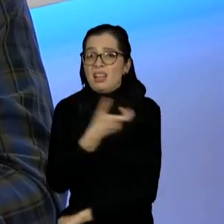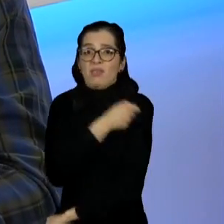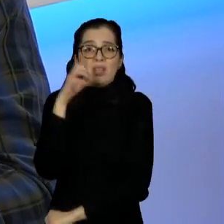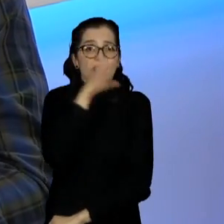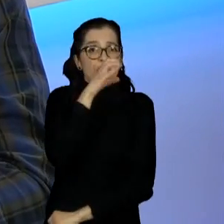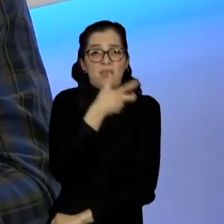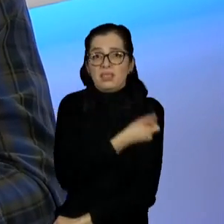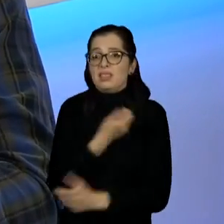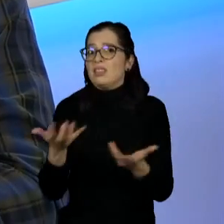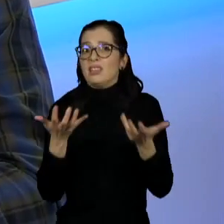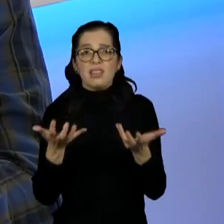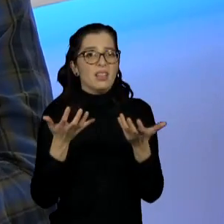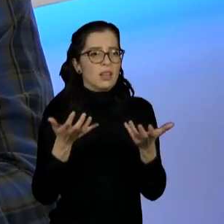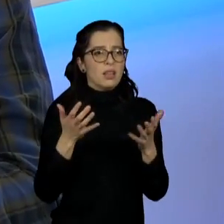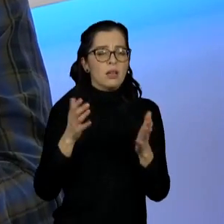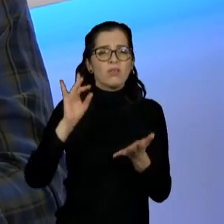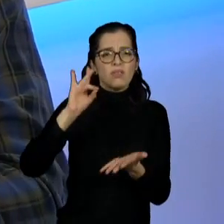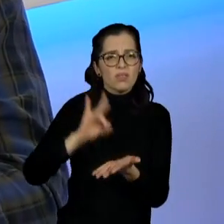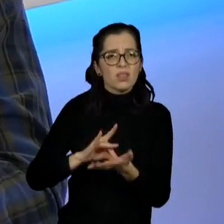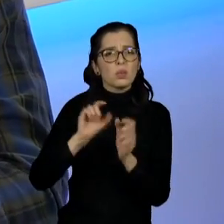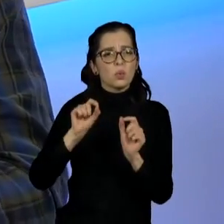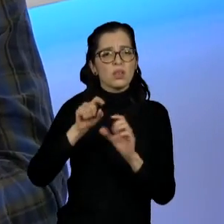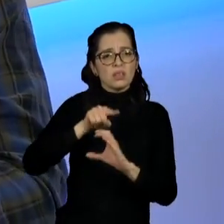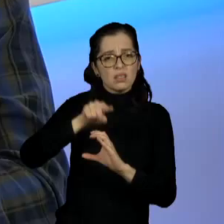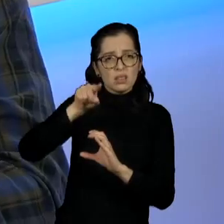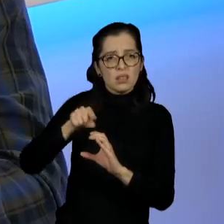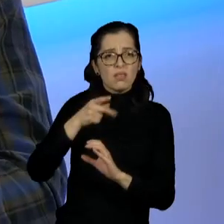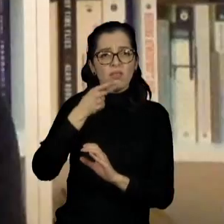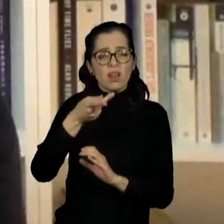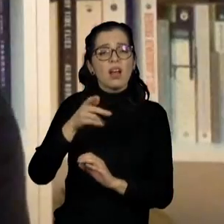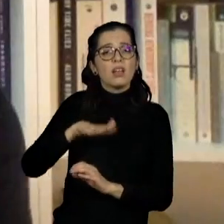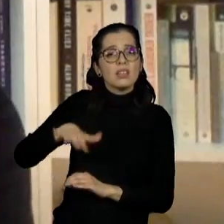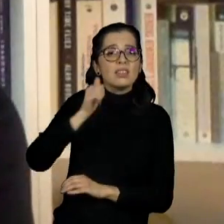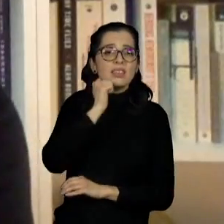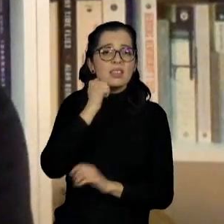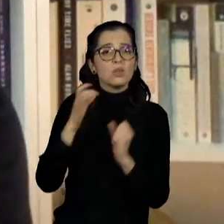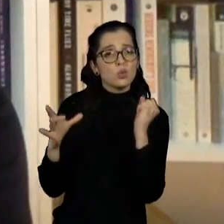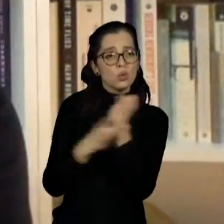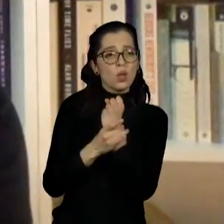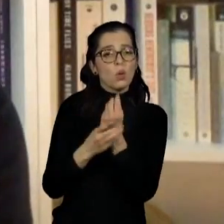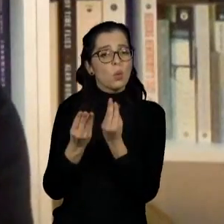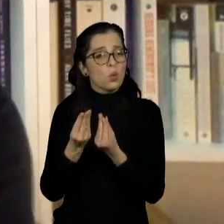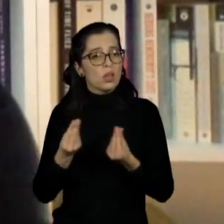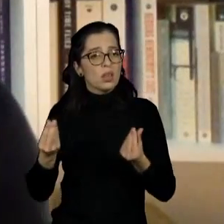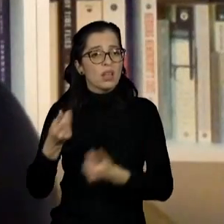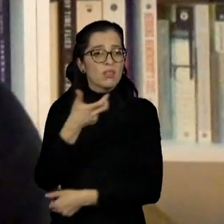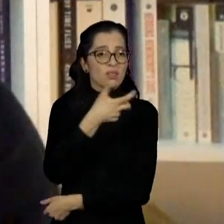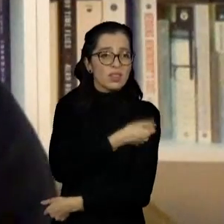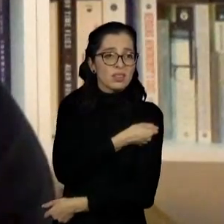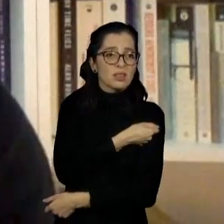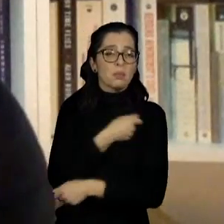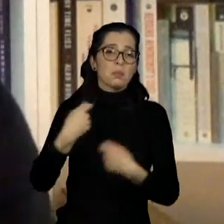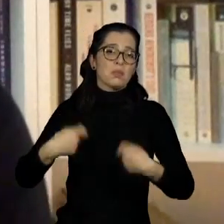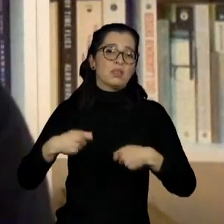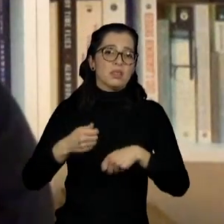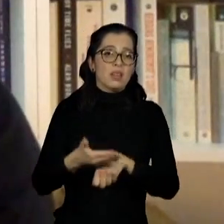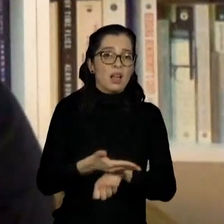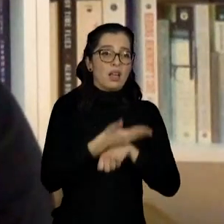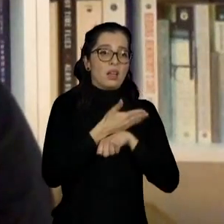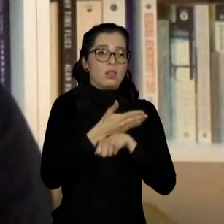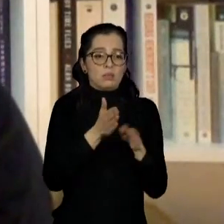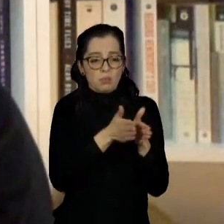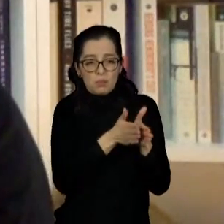mas o rito científico determina, até para a segurança e eficácia da vacina, que se leve um período para o